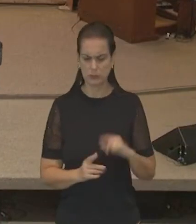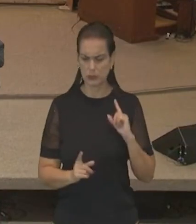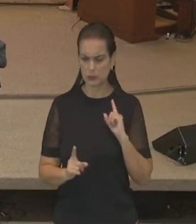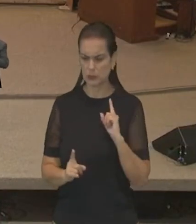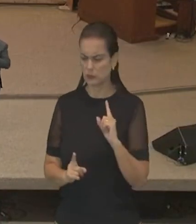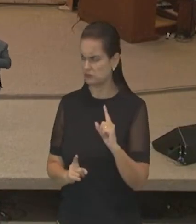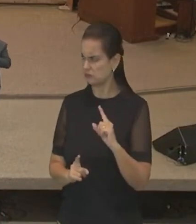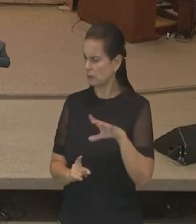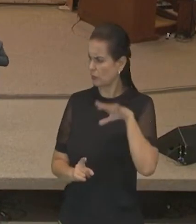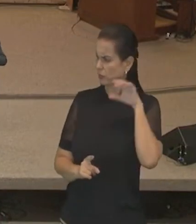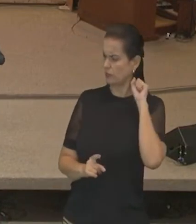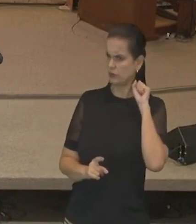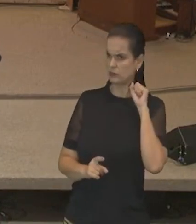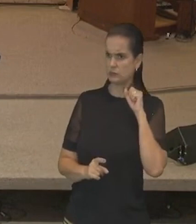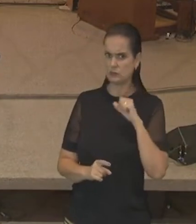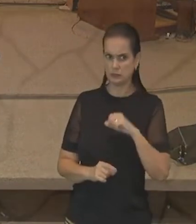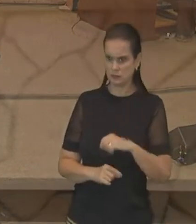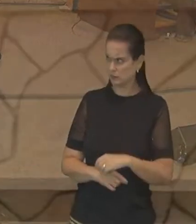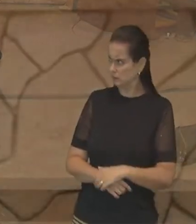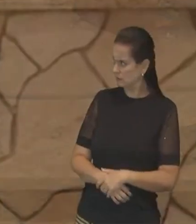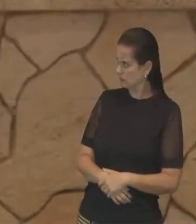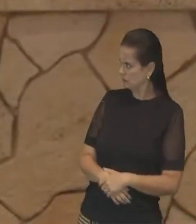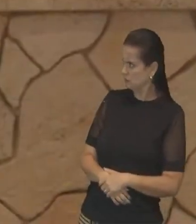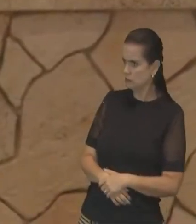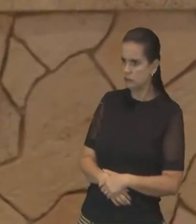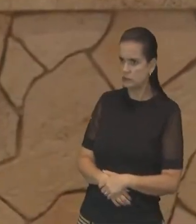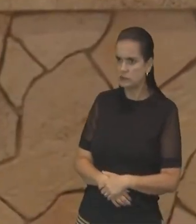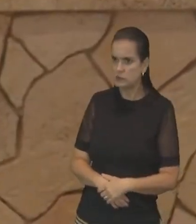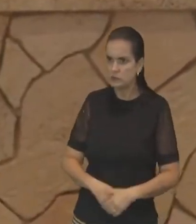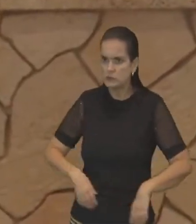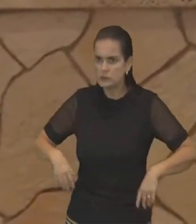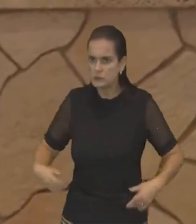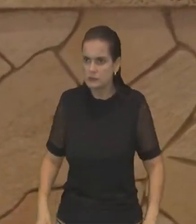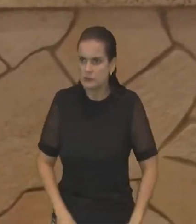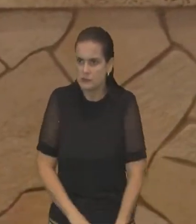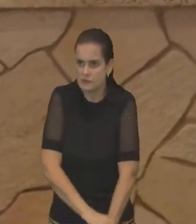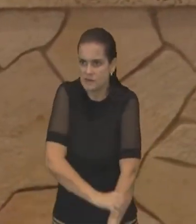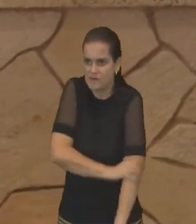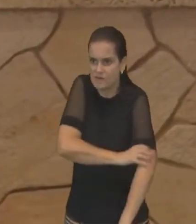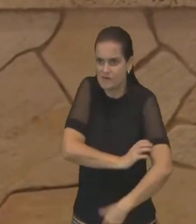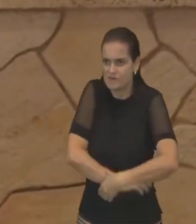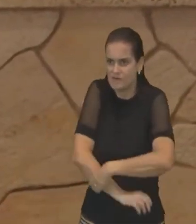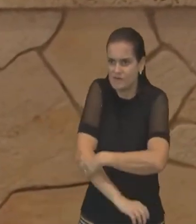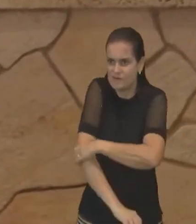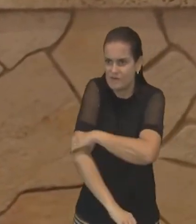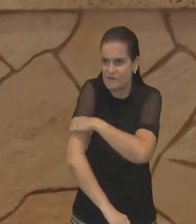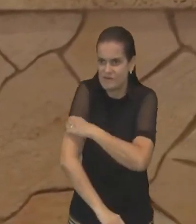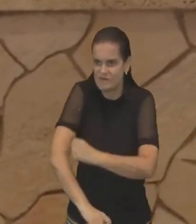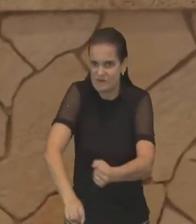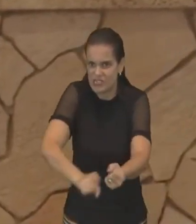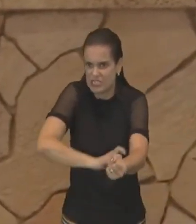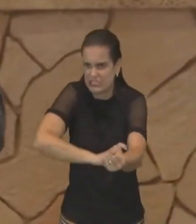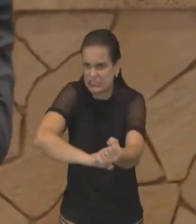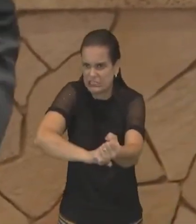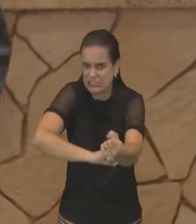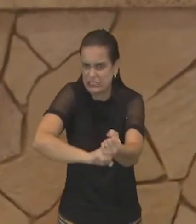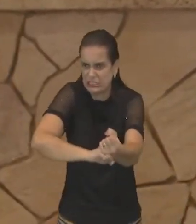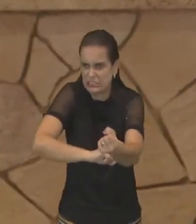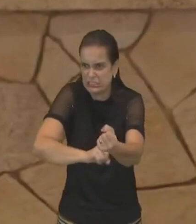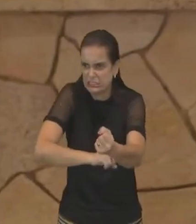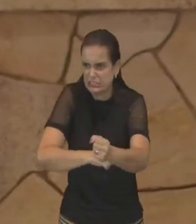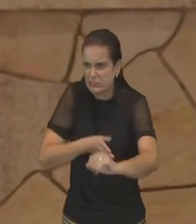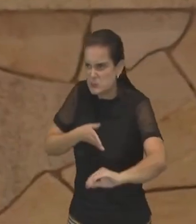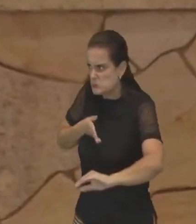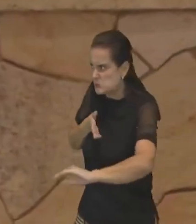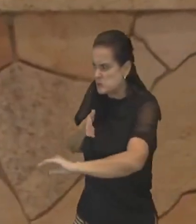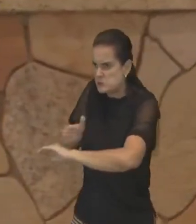Ah, meus irmãos, eu calcei uma chuteira com trava de ferro, e falei assim: vai ser agora, e parti